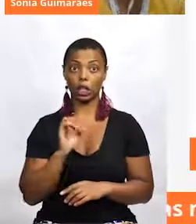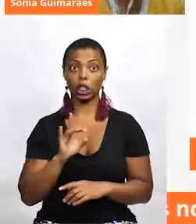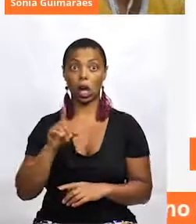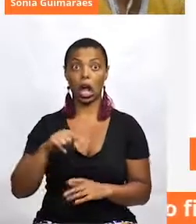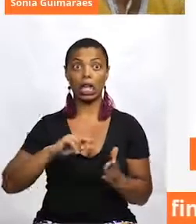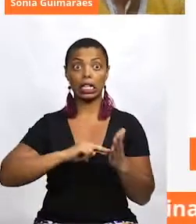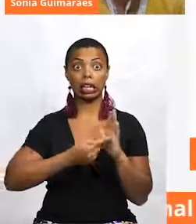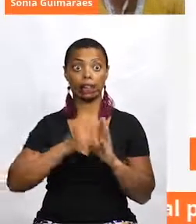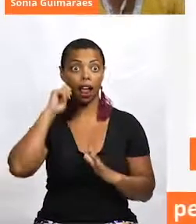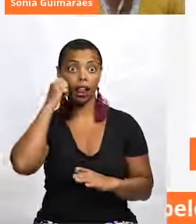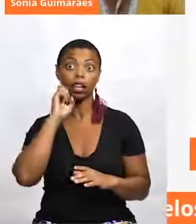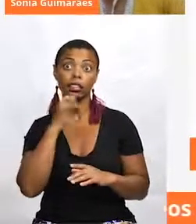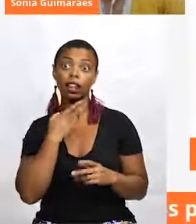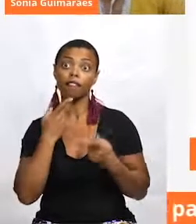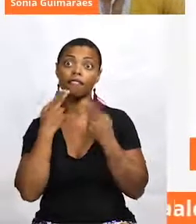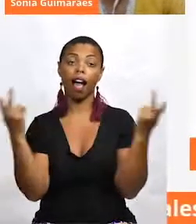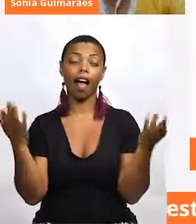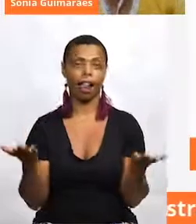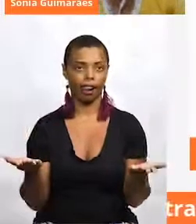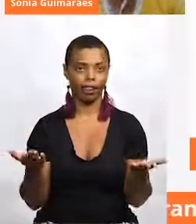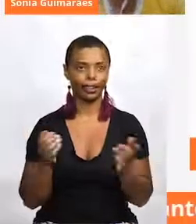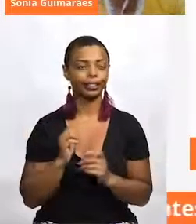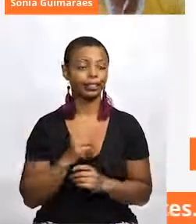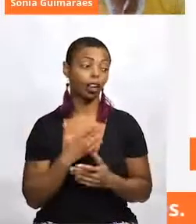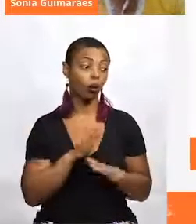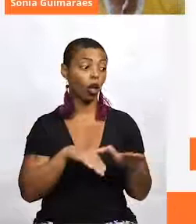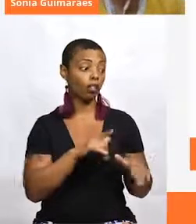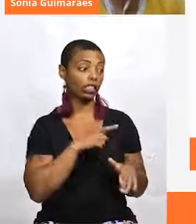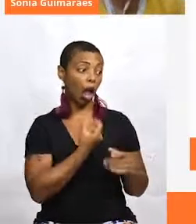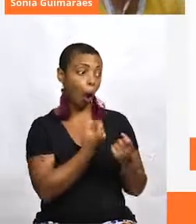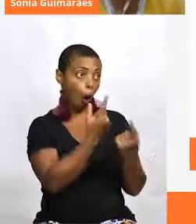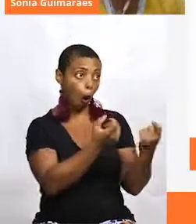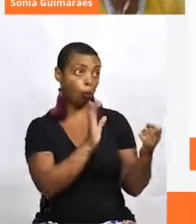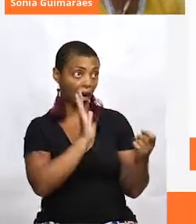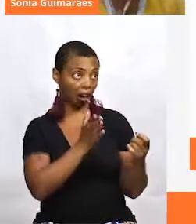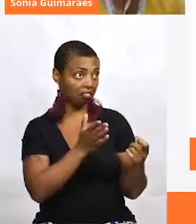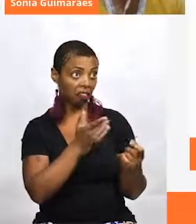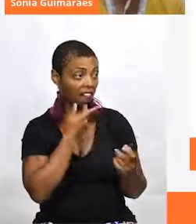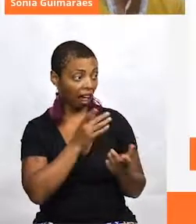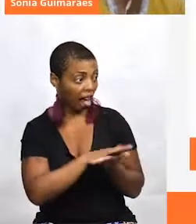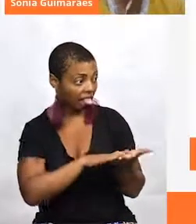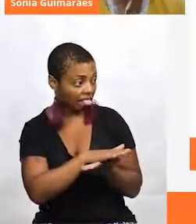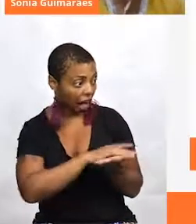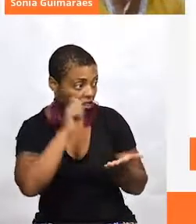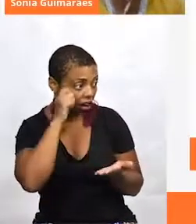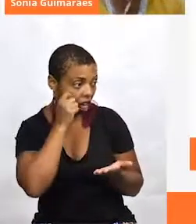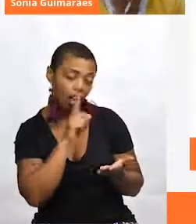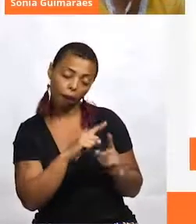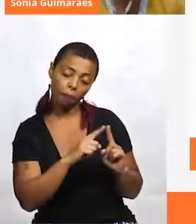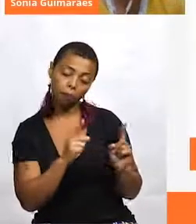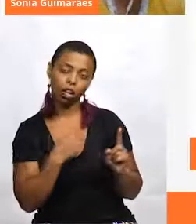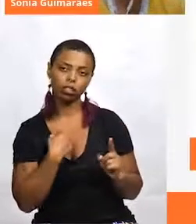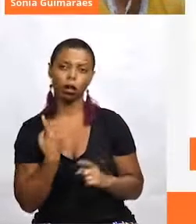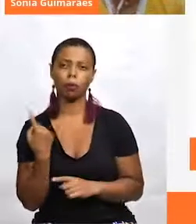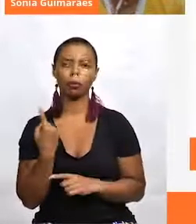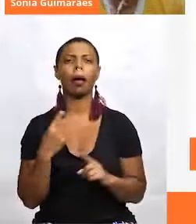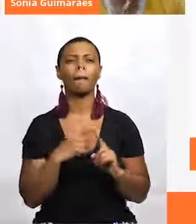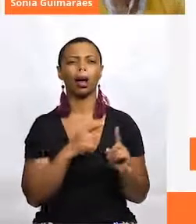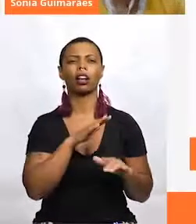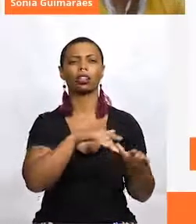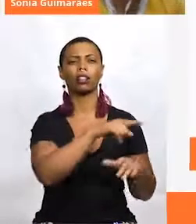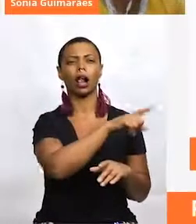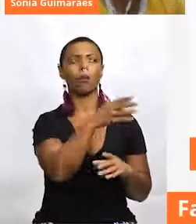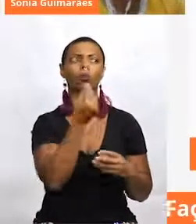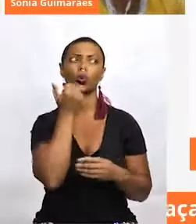autodeclara, certo? Vai que existe uma por aí, não se autodeclarou, eu me declarei e me tornei a primeira. Mas ela deve estar muito arrependida, porque